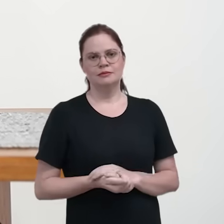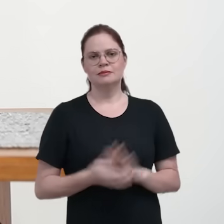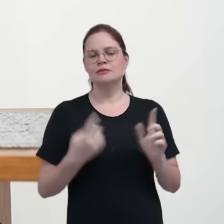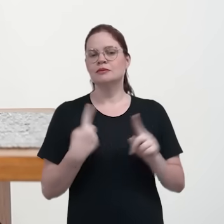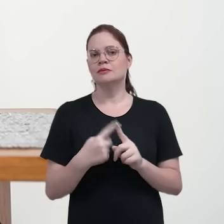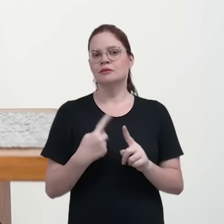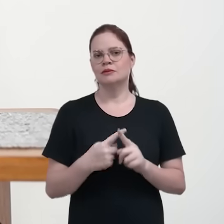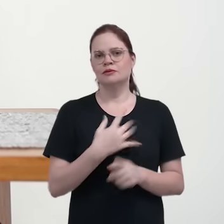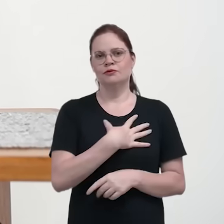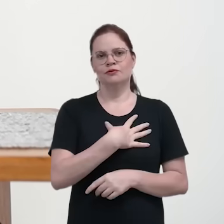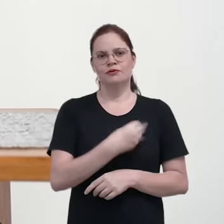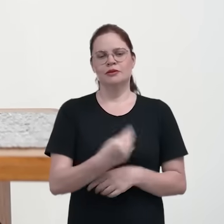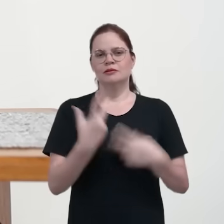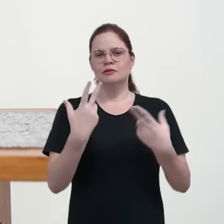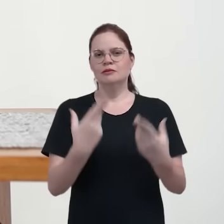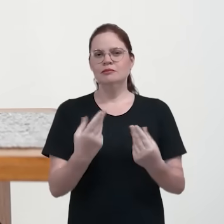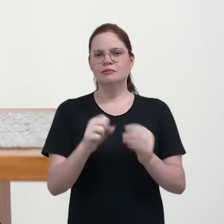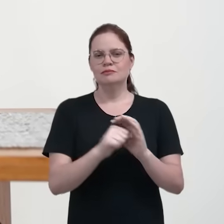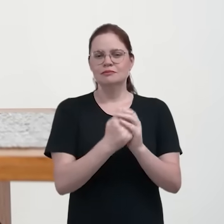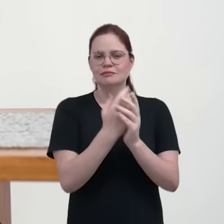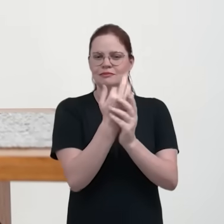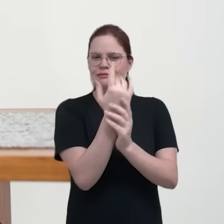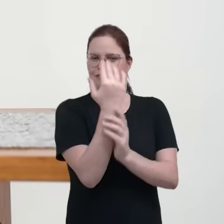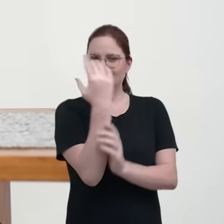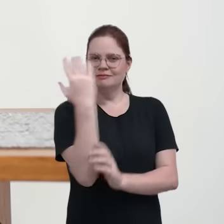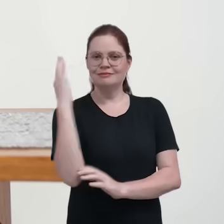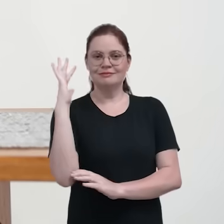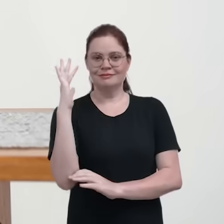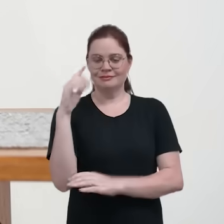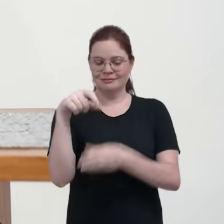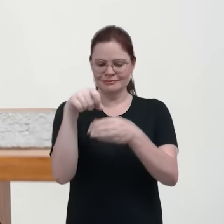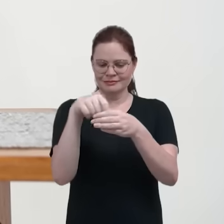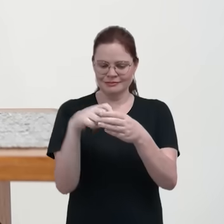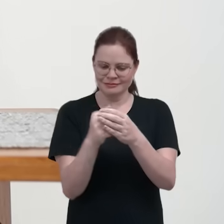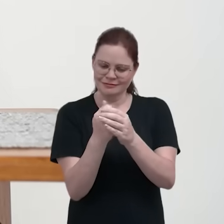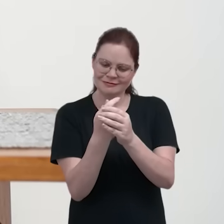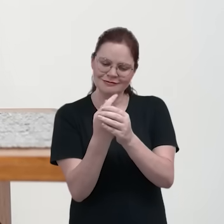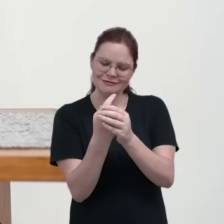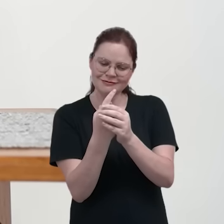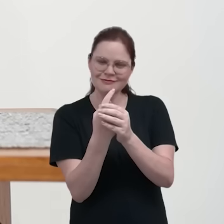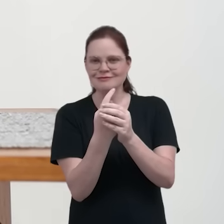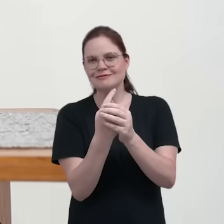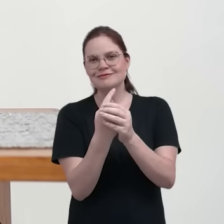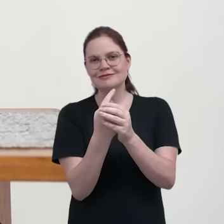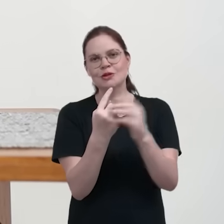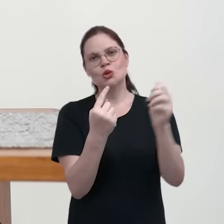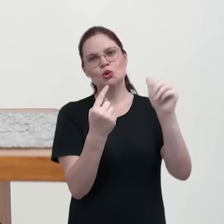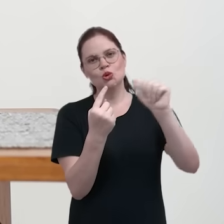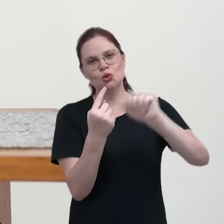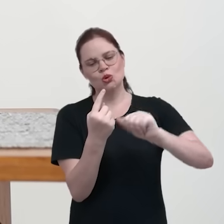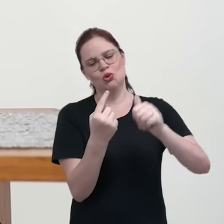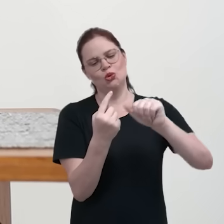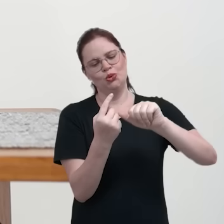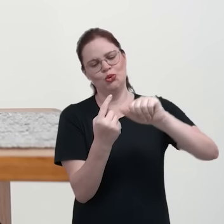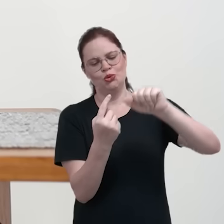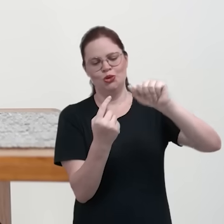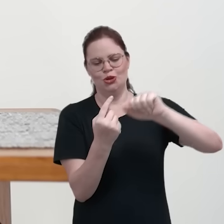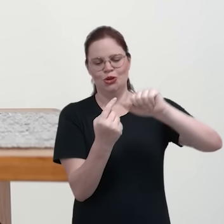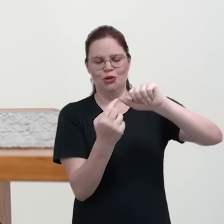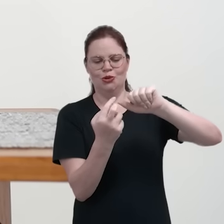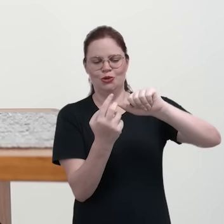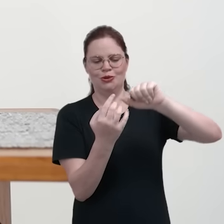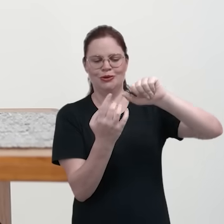verdadeiro. O filho é como uma pequena planta que você cuida, que você rega, que